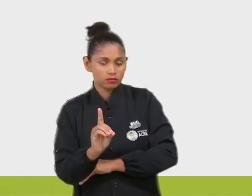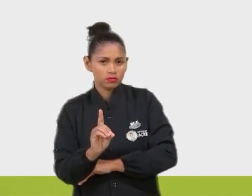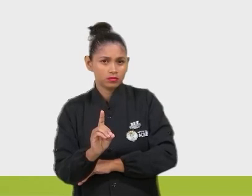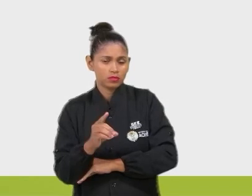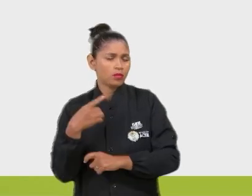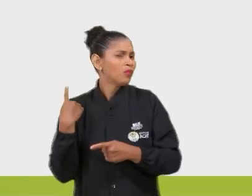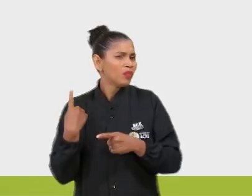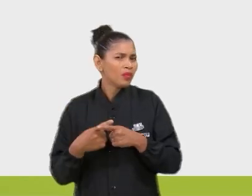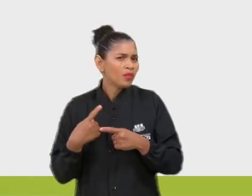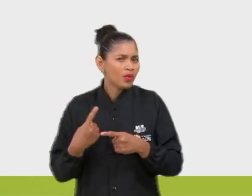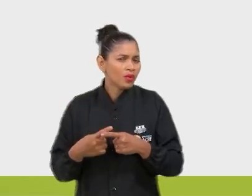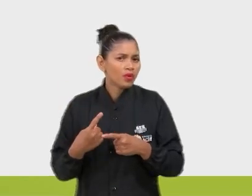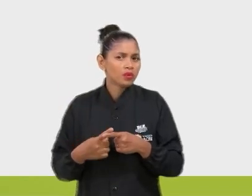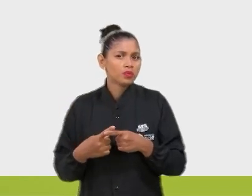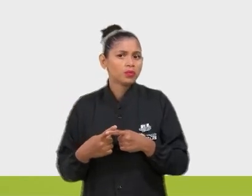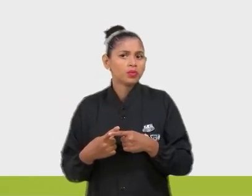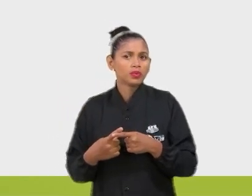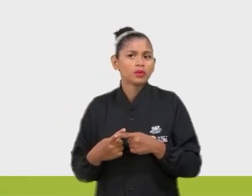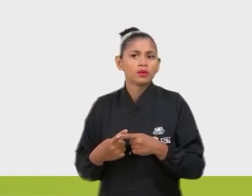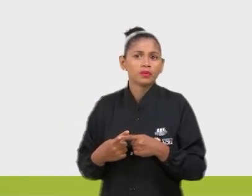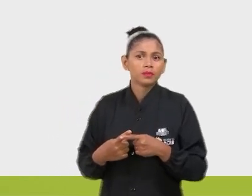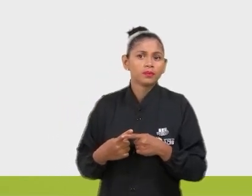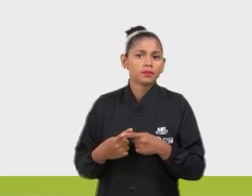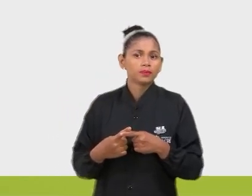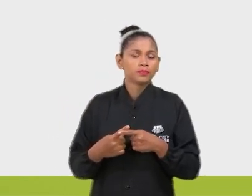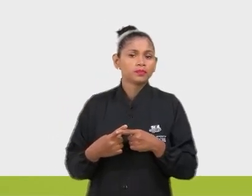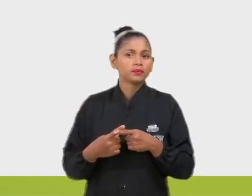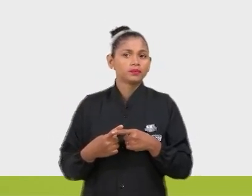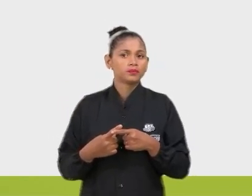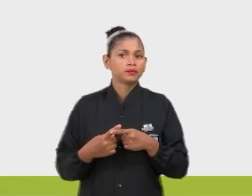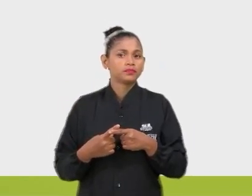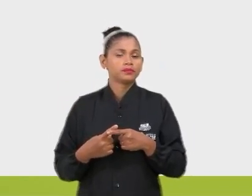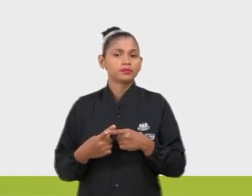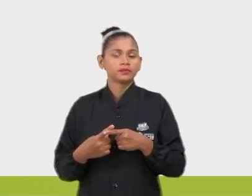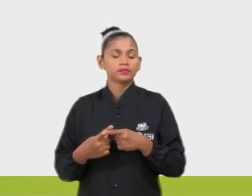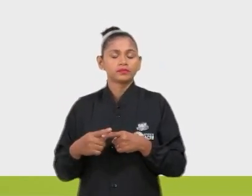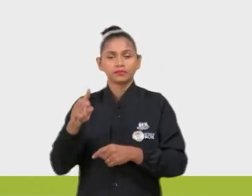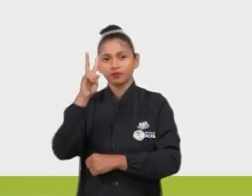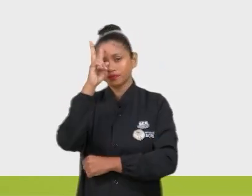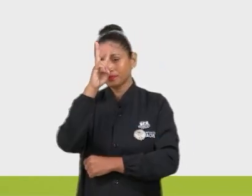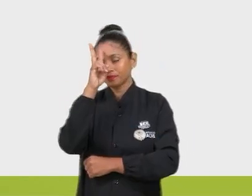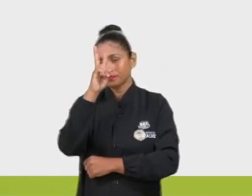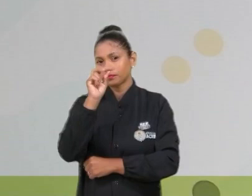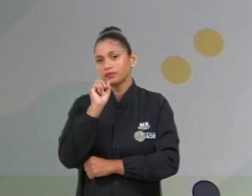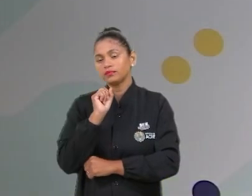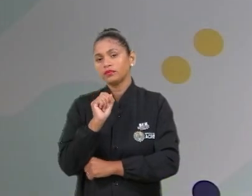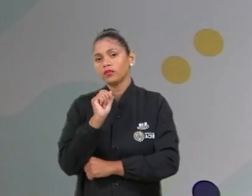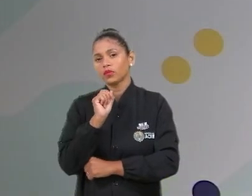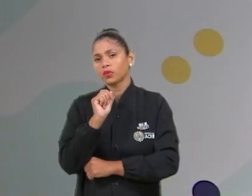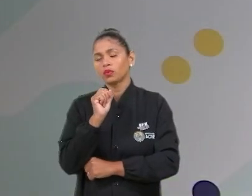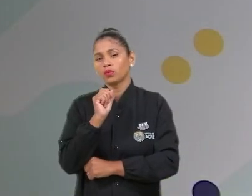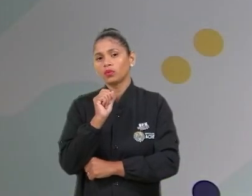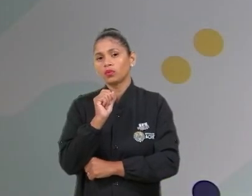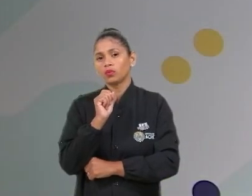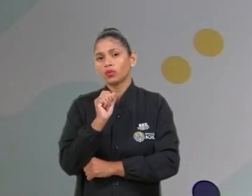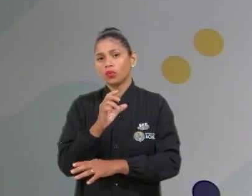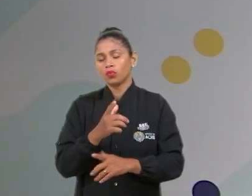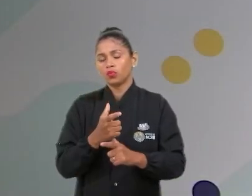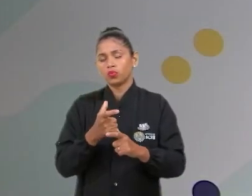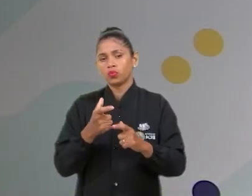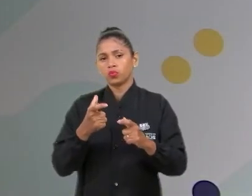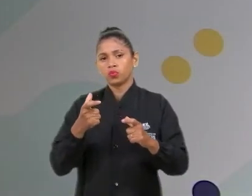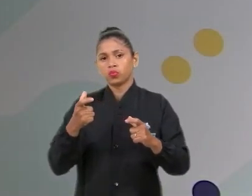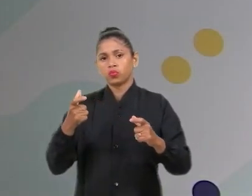são considerados grandes raios atômicos? Lembrando que, como é que cresce o raio atômico quando a